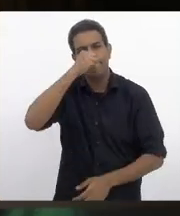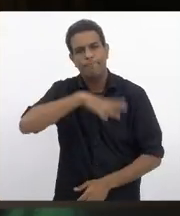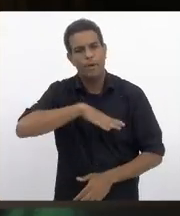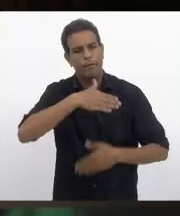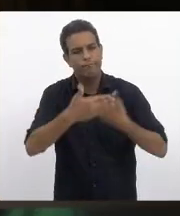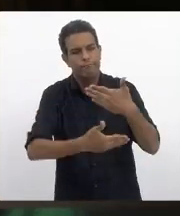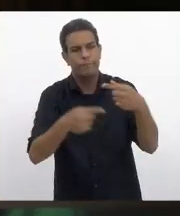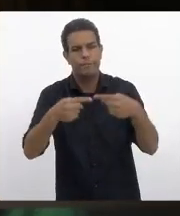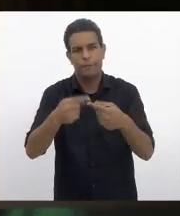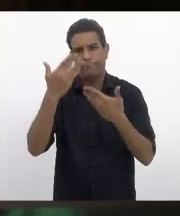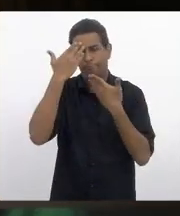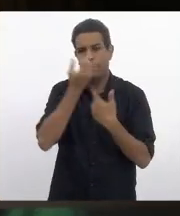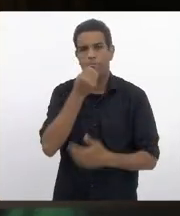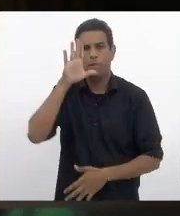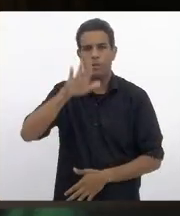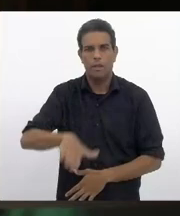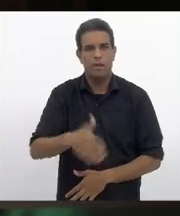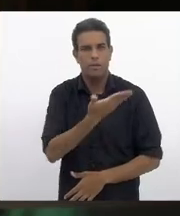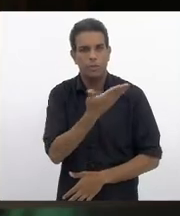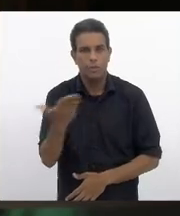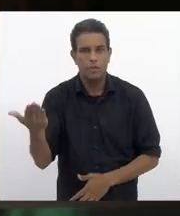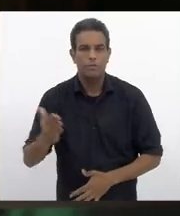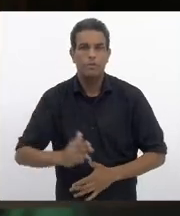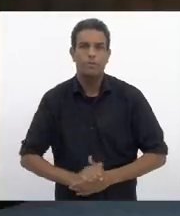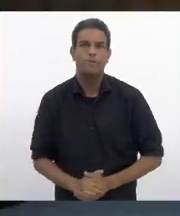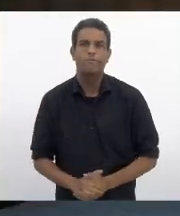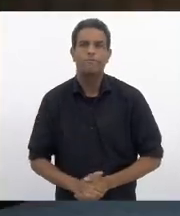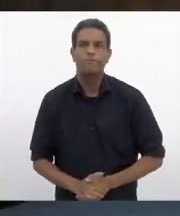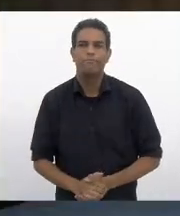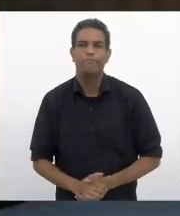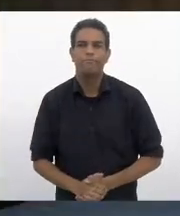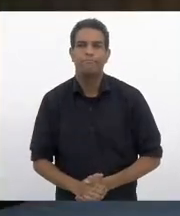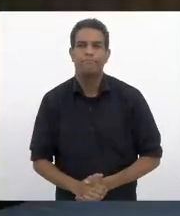longo dos anos. Obrigado, uma boa tarde a todos. Obrigado.